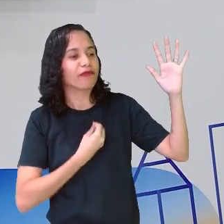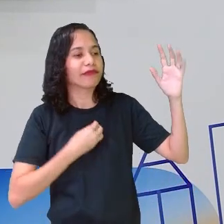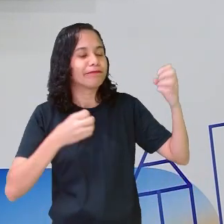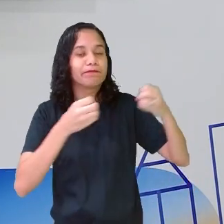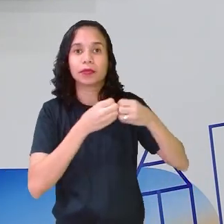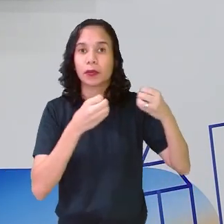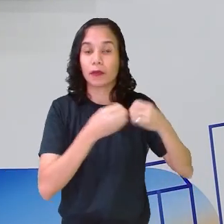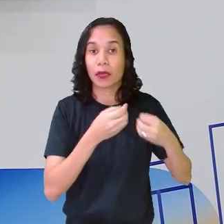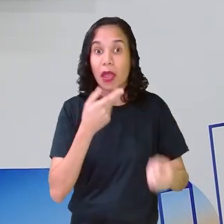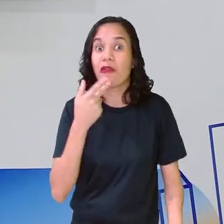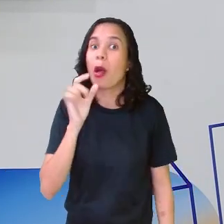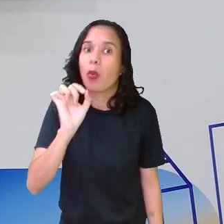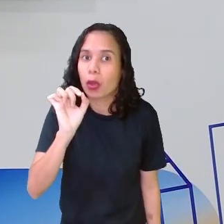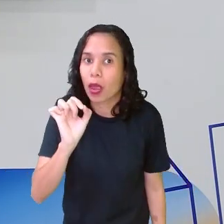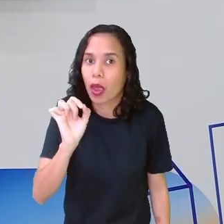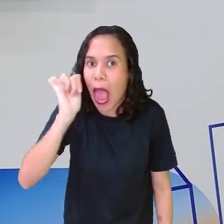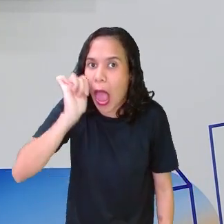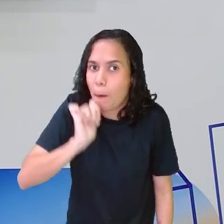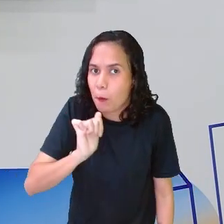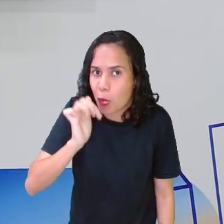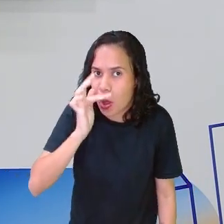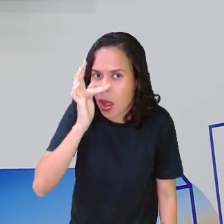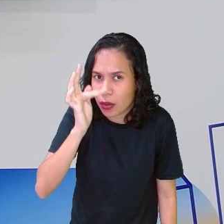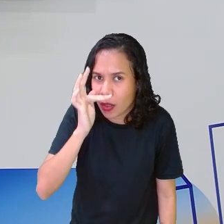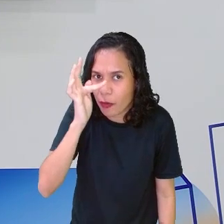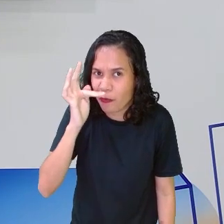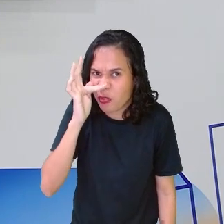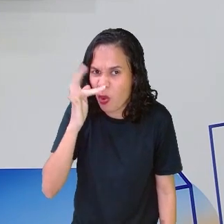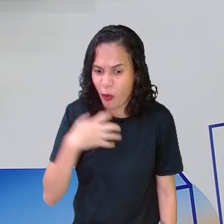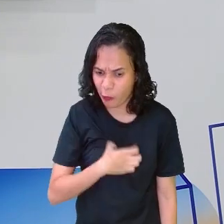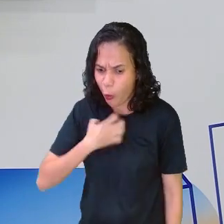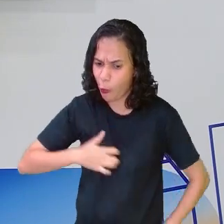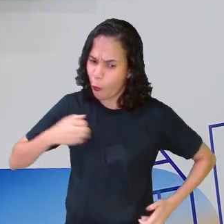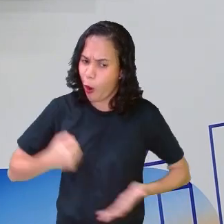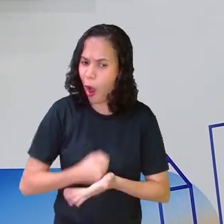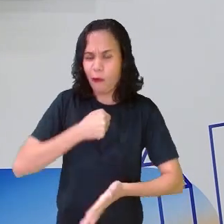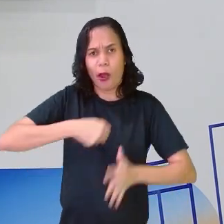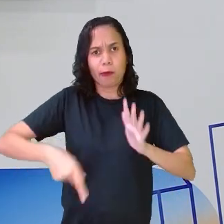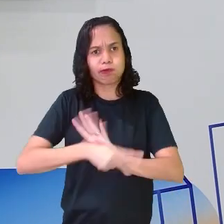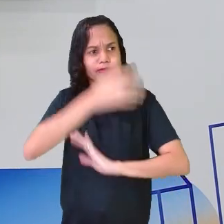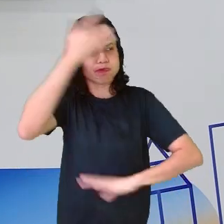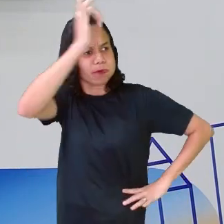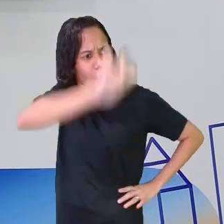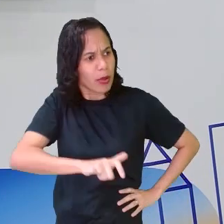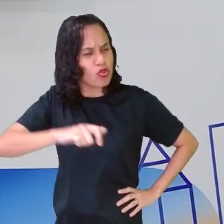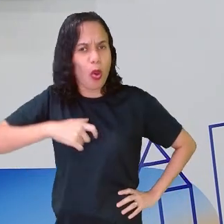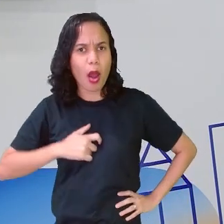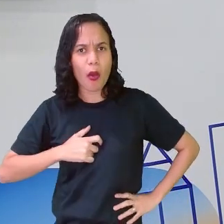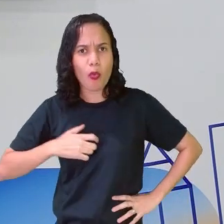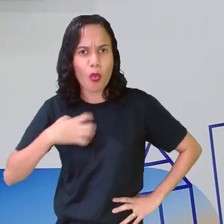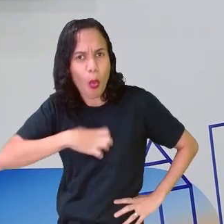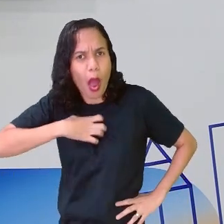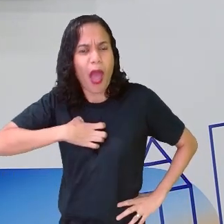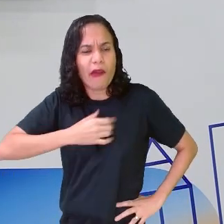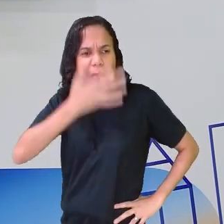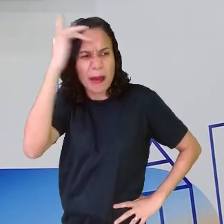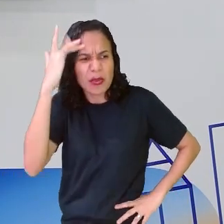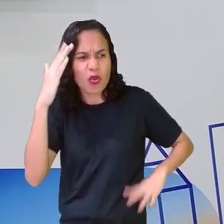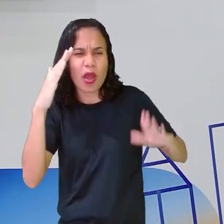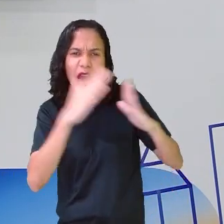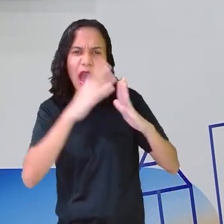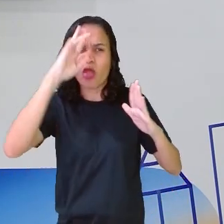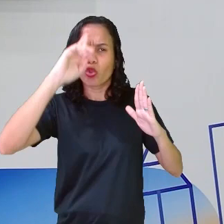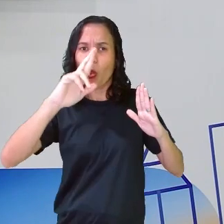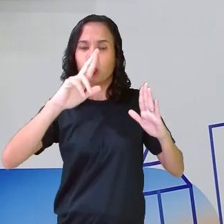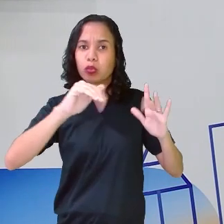matas, que a comadre Fulozinha, quando ela se irrita com algum fazendeiro, com algum morador, dono de